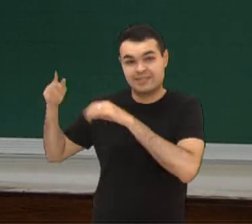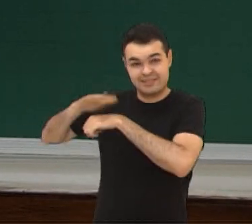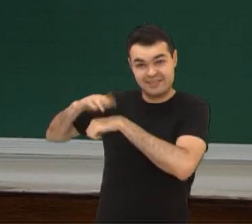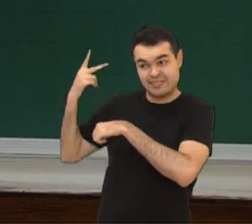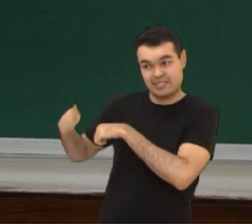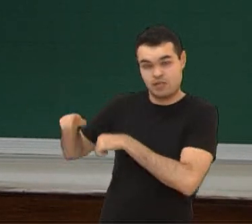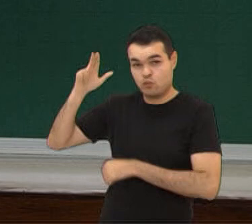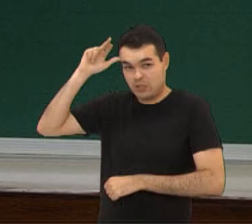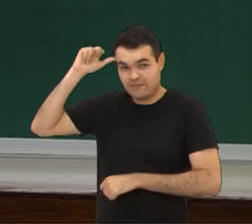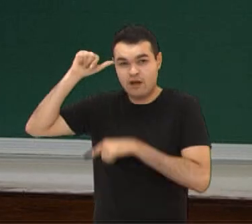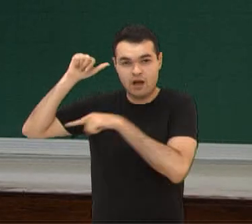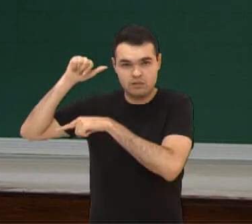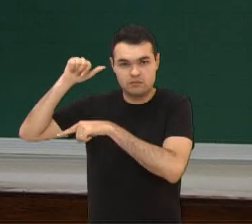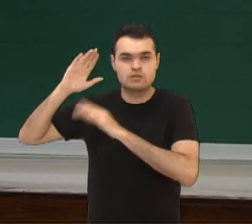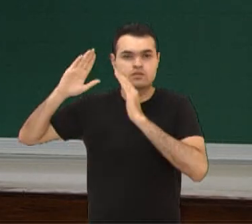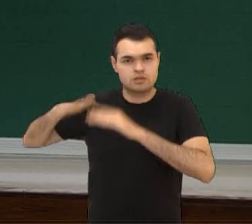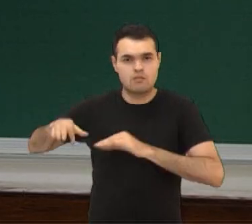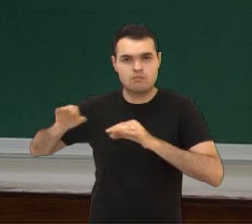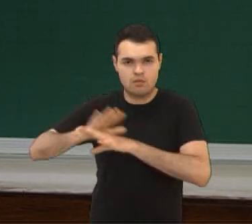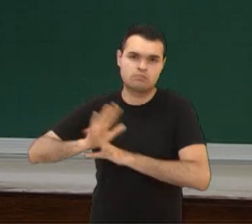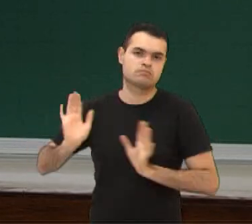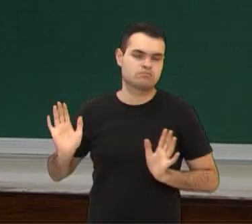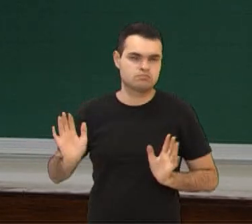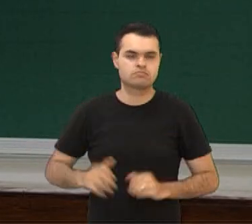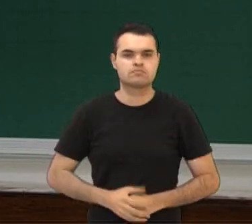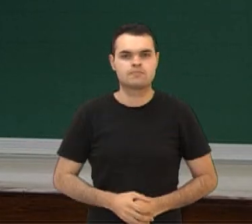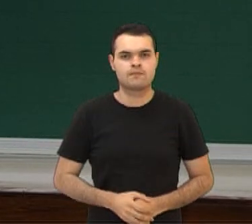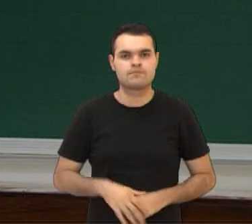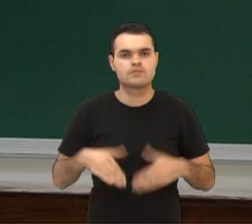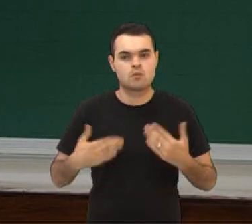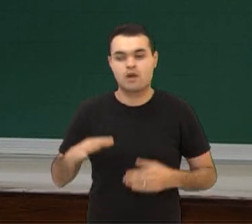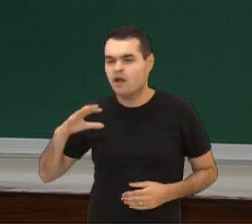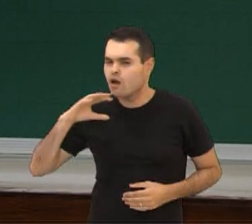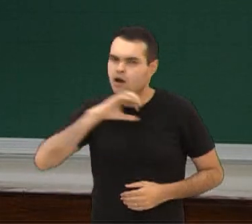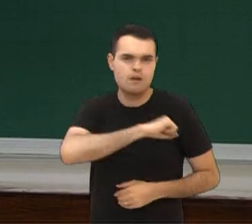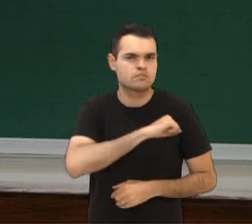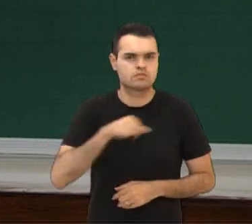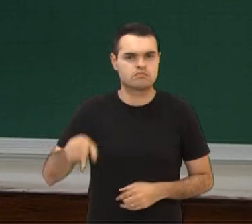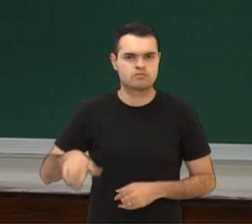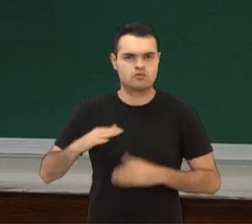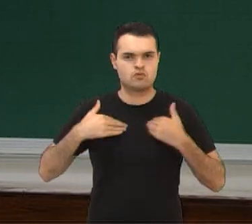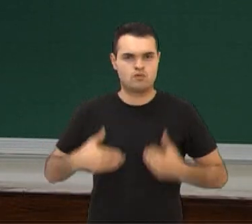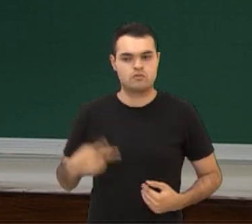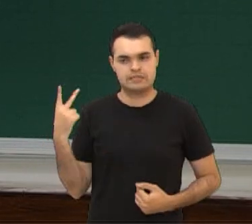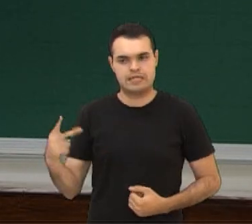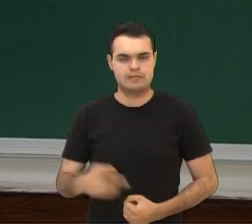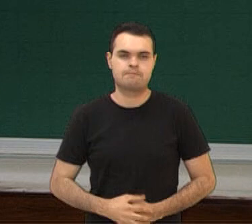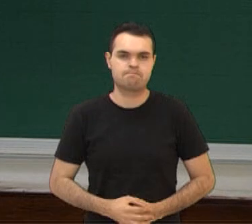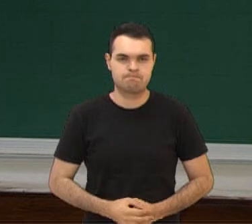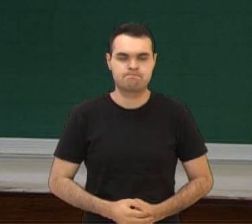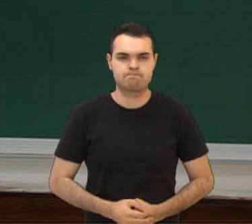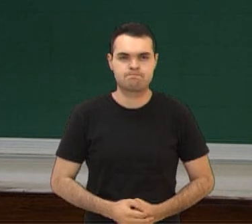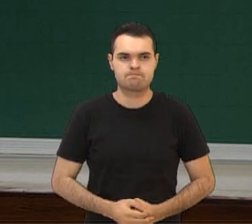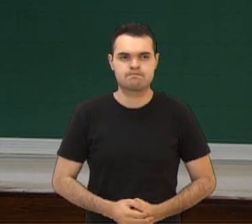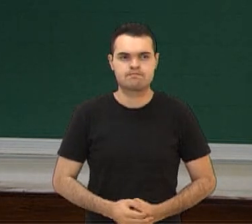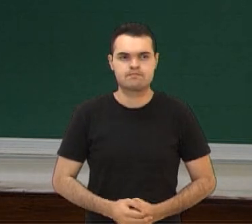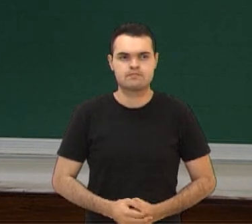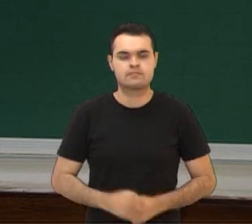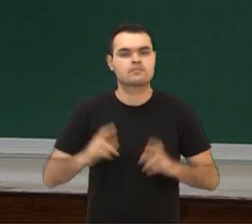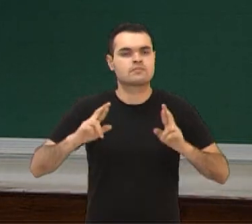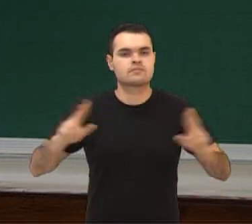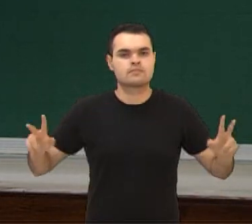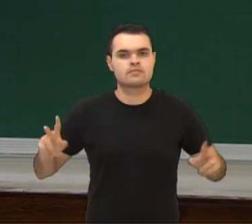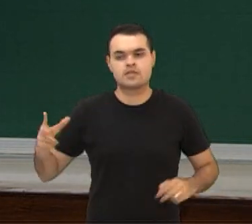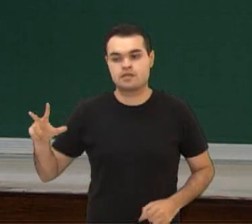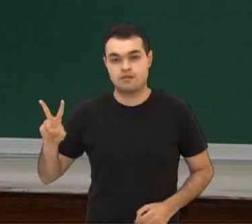produziu, poupando ela desse serviço, então age muito mais rápido no corpo dela. Tudo bem? A diferença